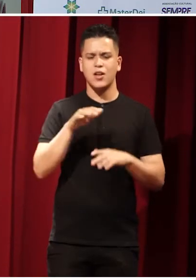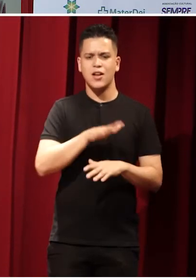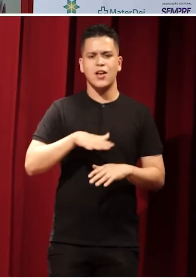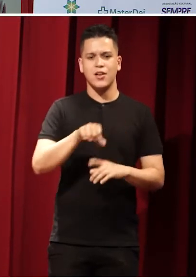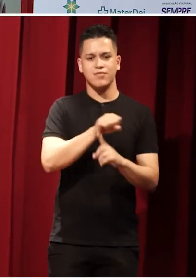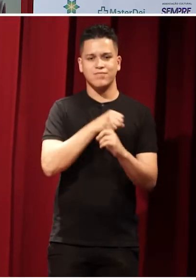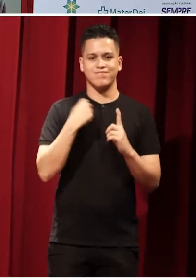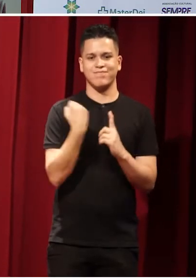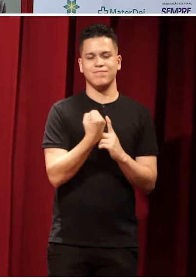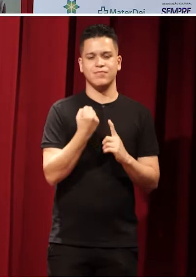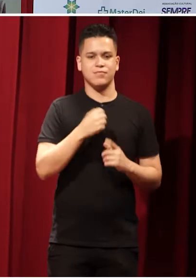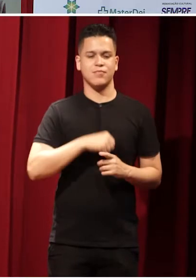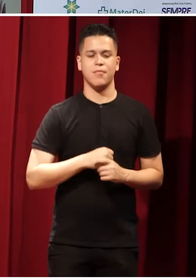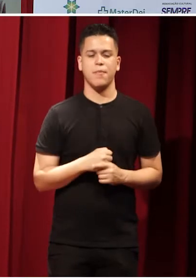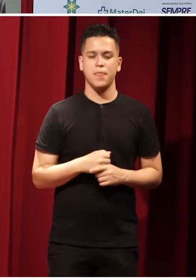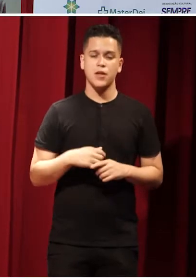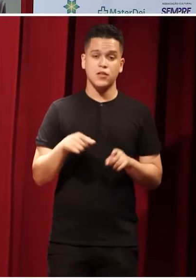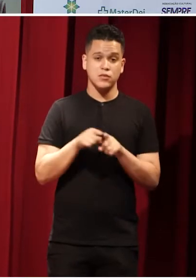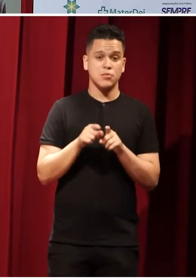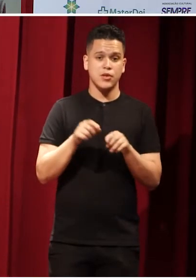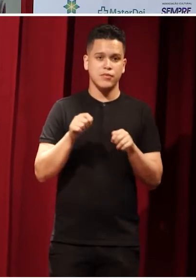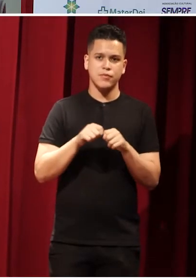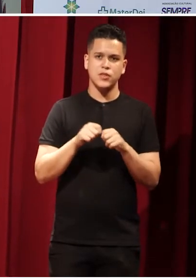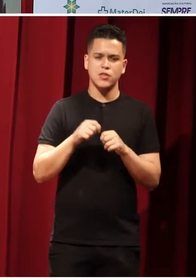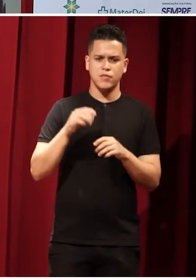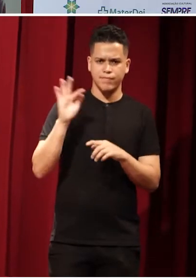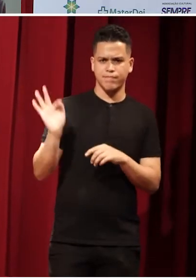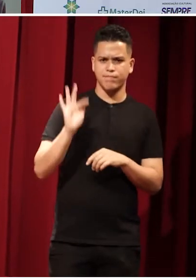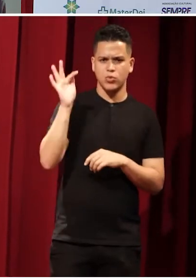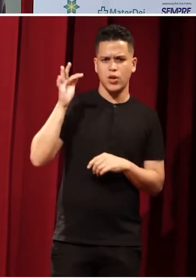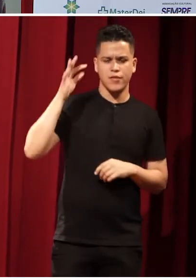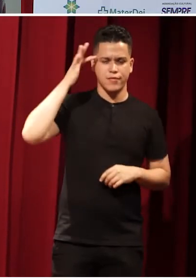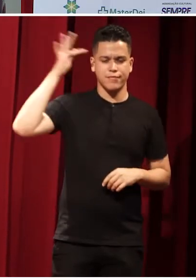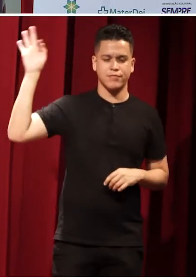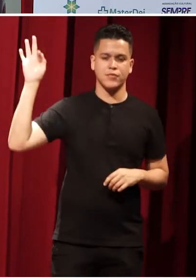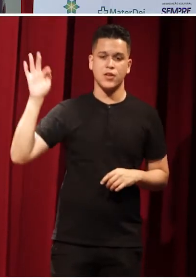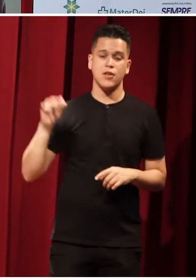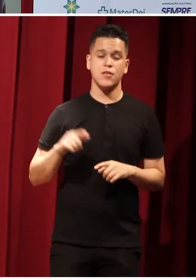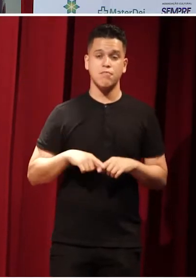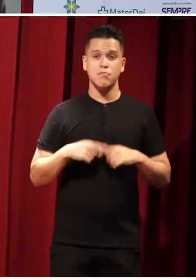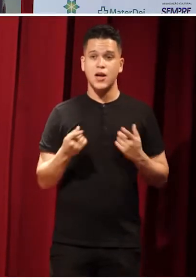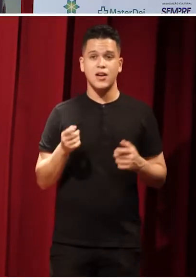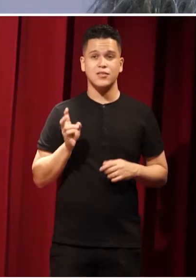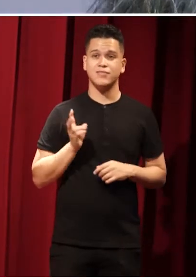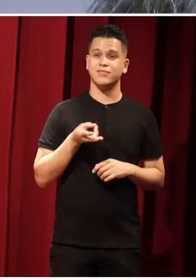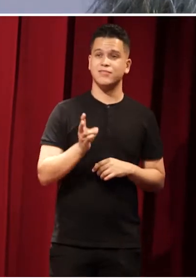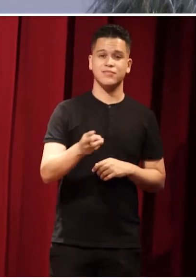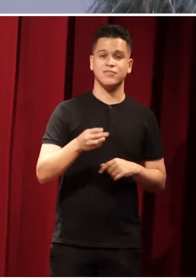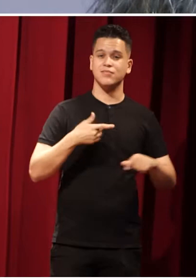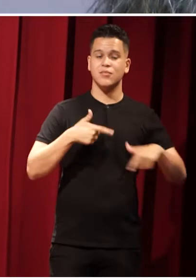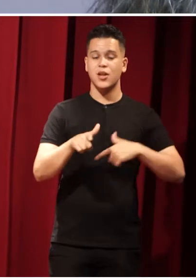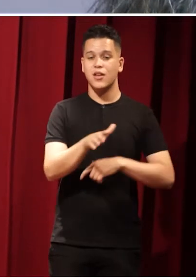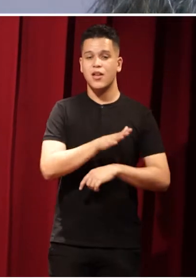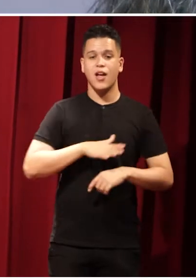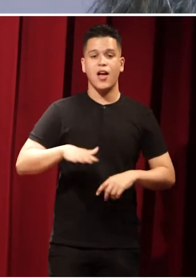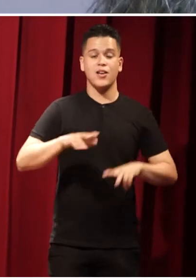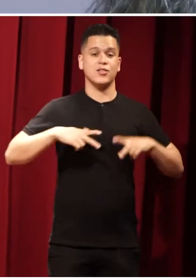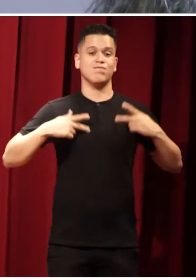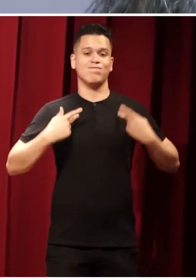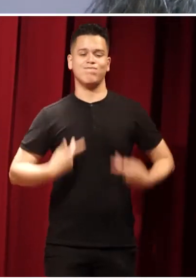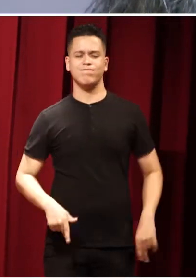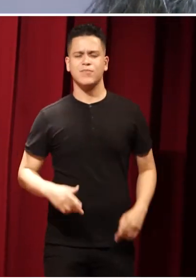sou sociólogo. Na verdade, assim, eu fiz filosofia na graduação, mas eu sempre trabalhei